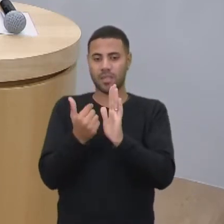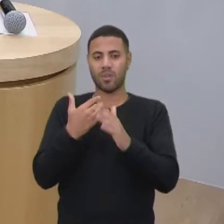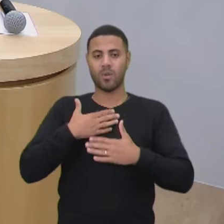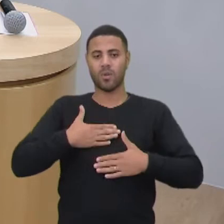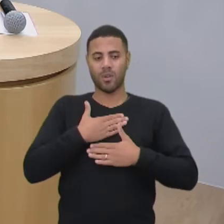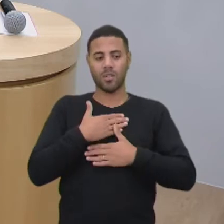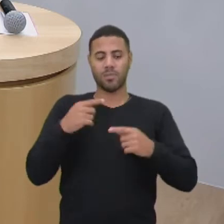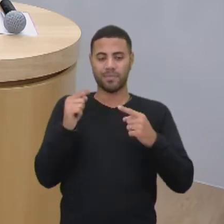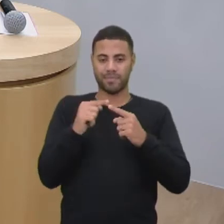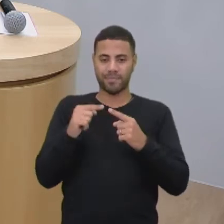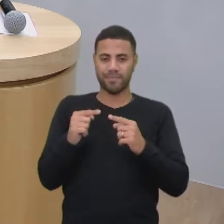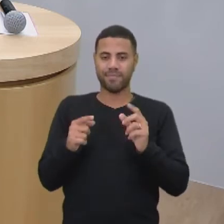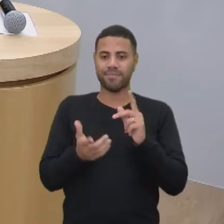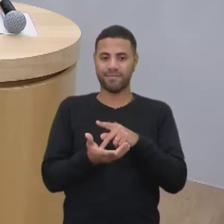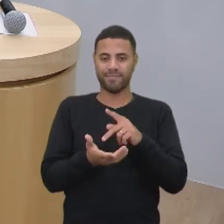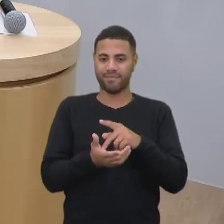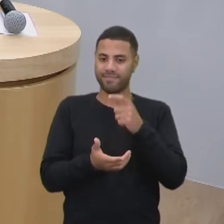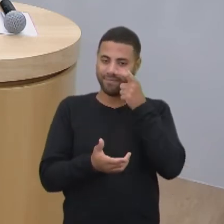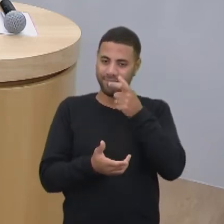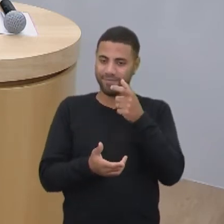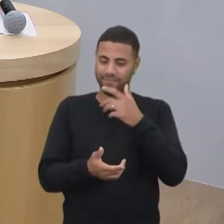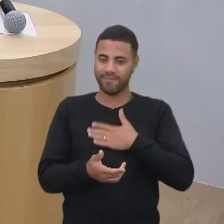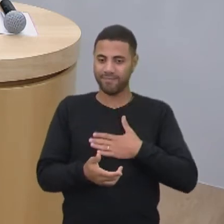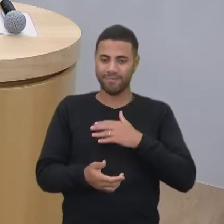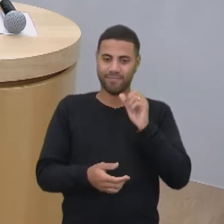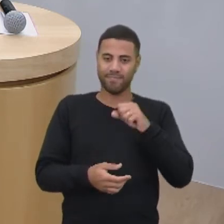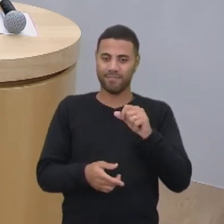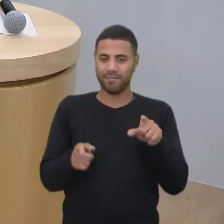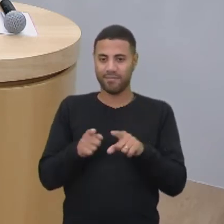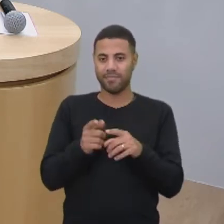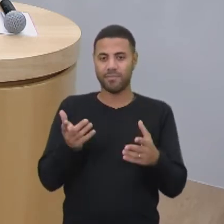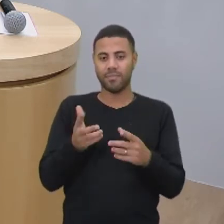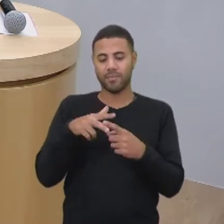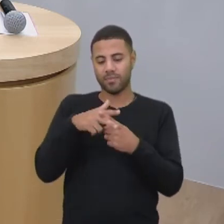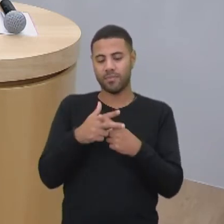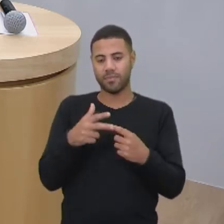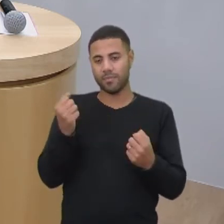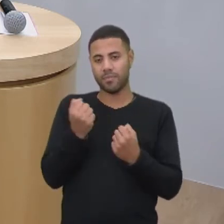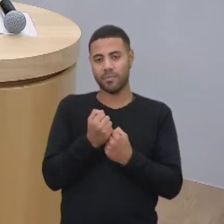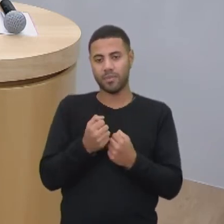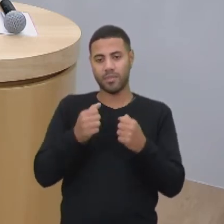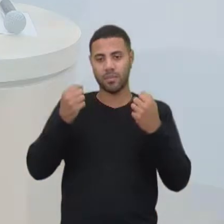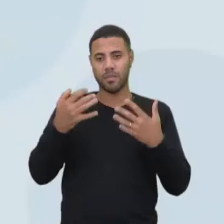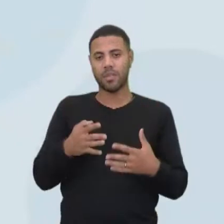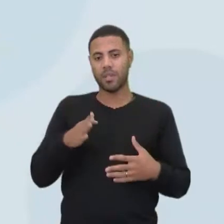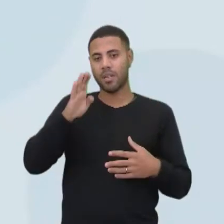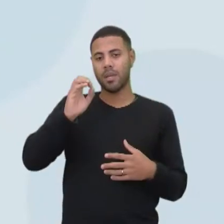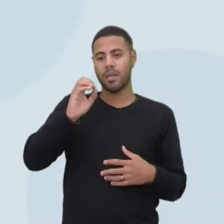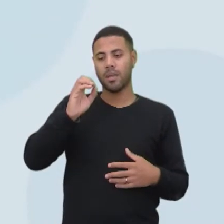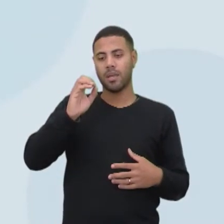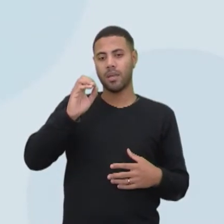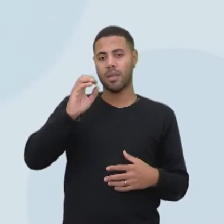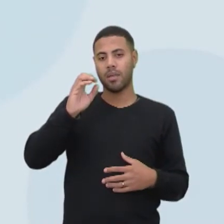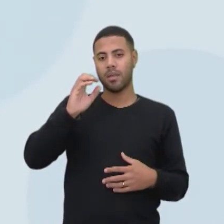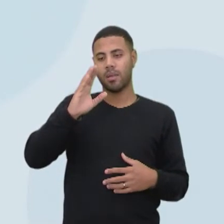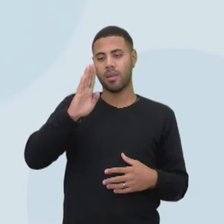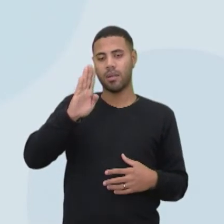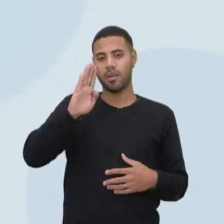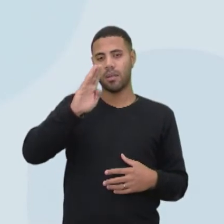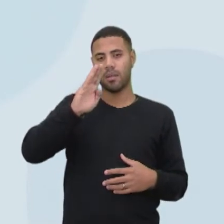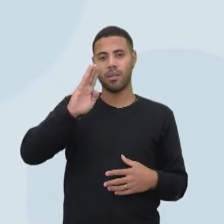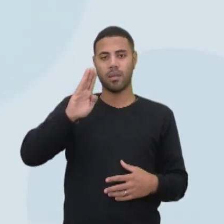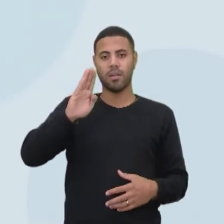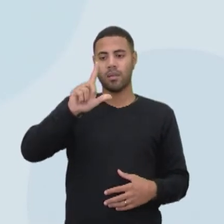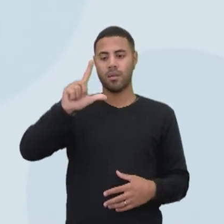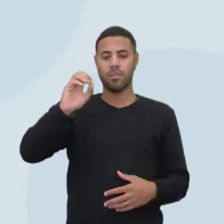Eu gosto. Eu acho que é interessante mesmo. Aí vamos falar sobre um suporte aqui que é importantíssimo, ó, o blog. Olha aqui, ó. Um blog, em